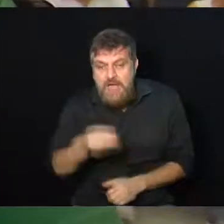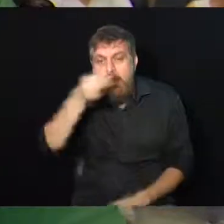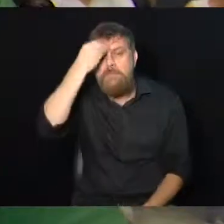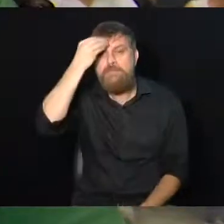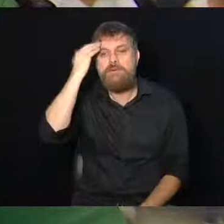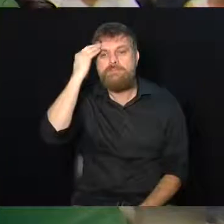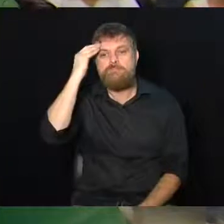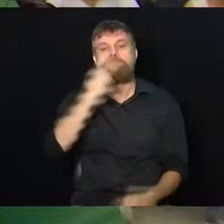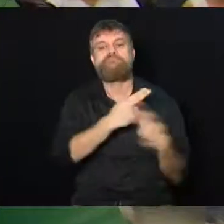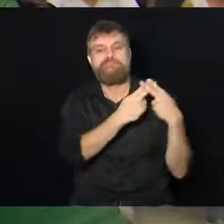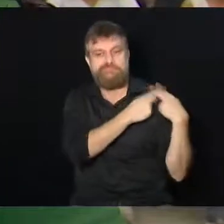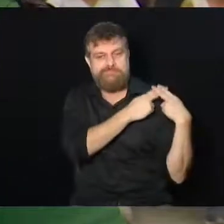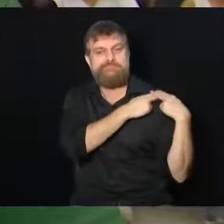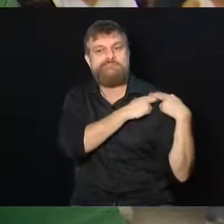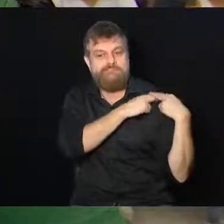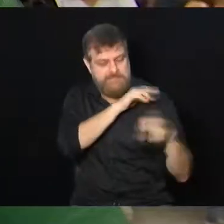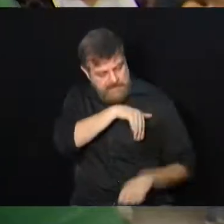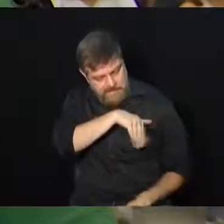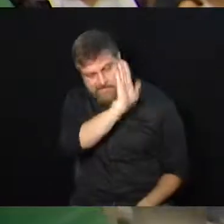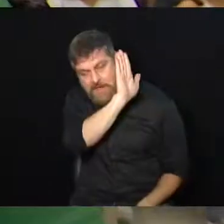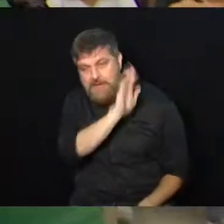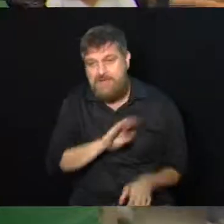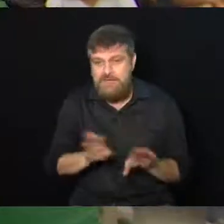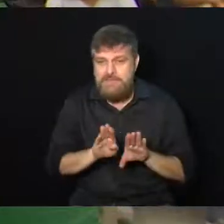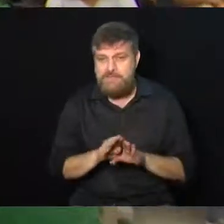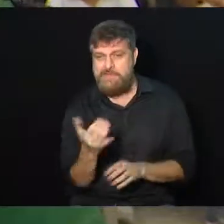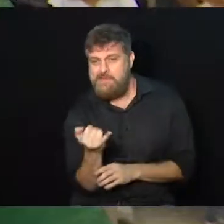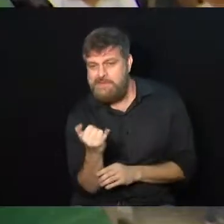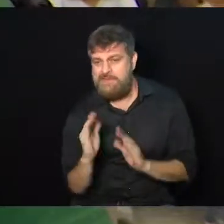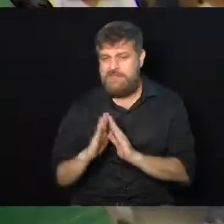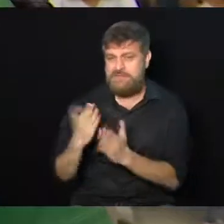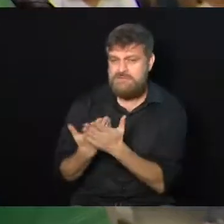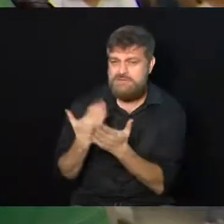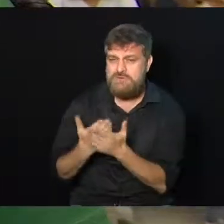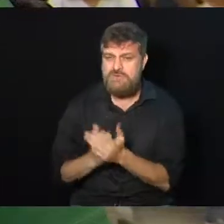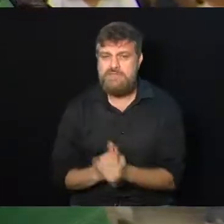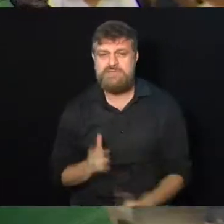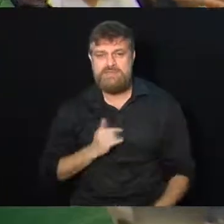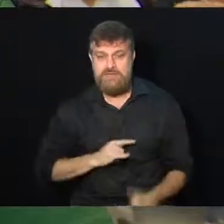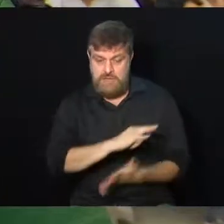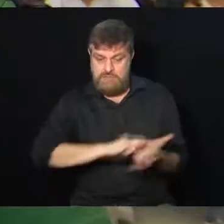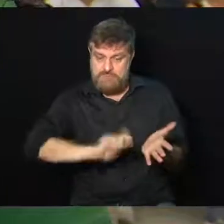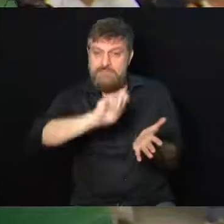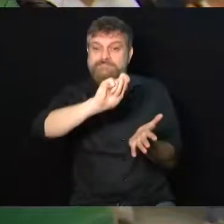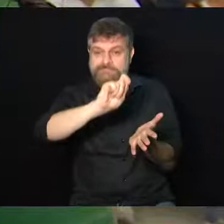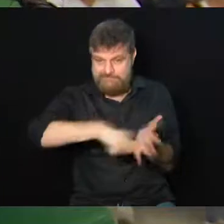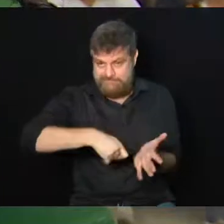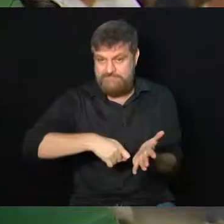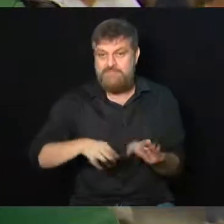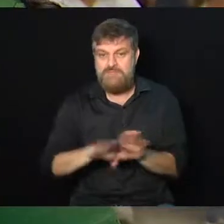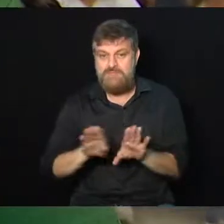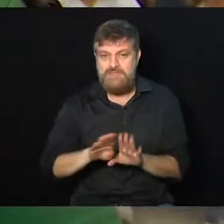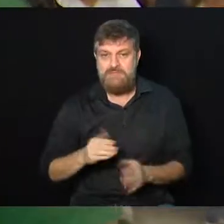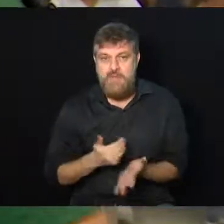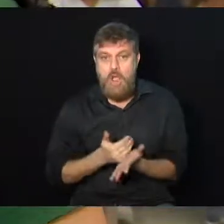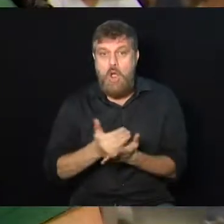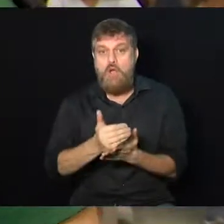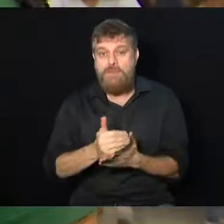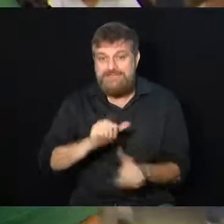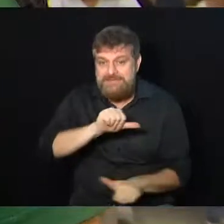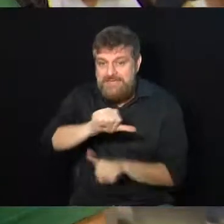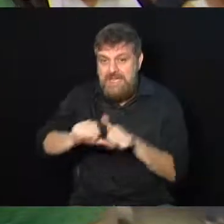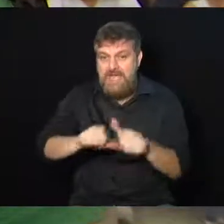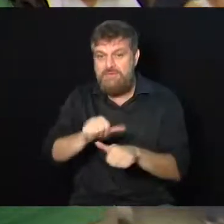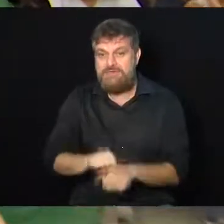têm maiores responsabilidades. Então, utilizam a caneta na escola, em outros documentos que eles vão assinar também, e marcam o início da passagem